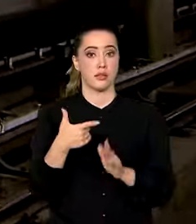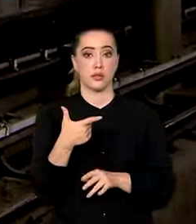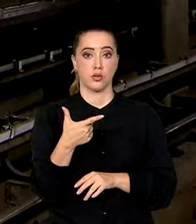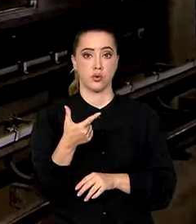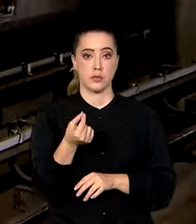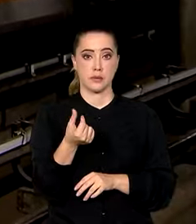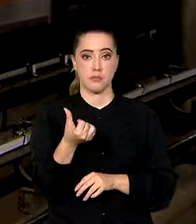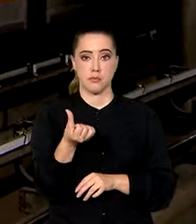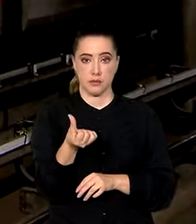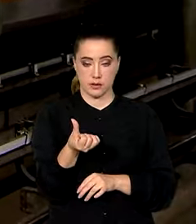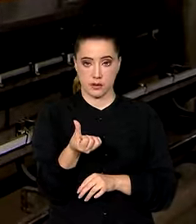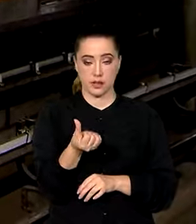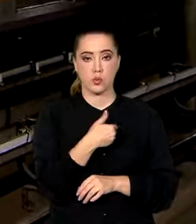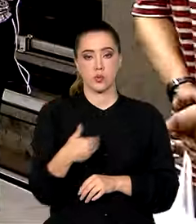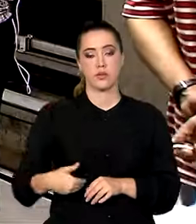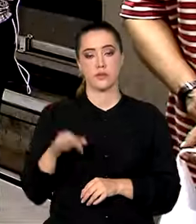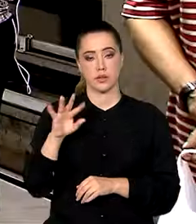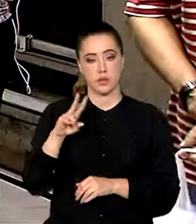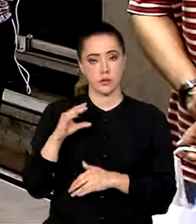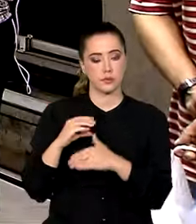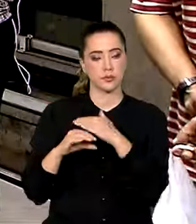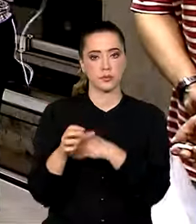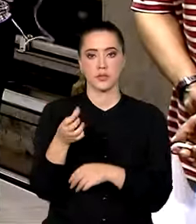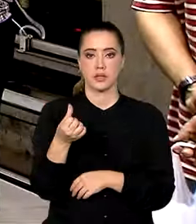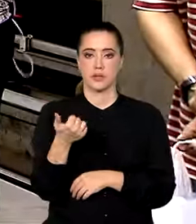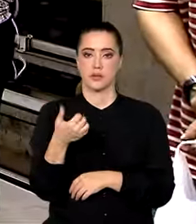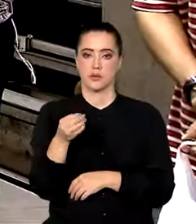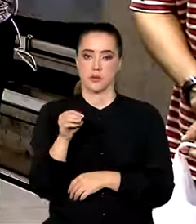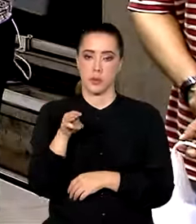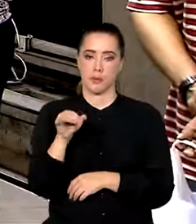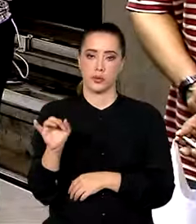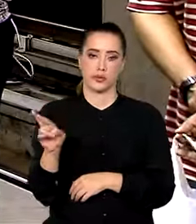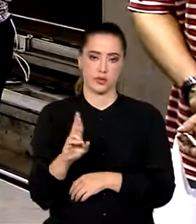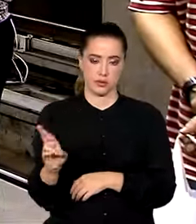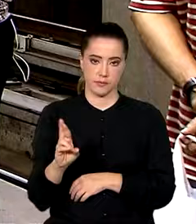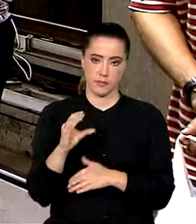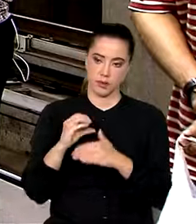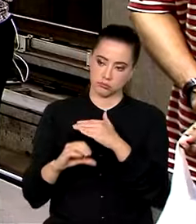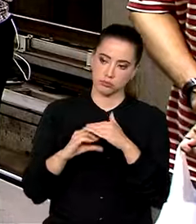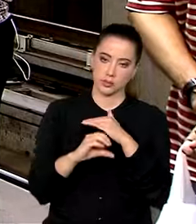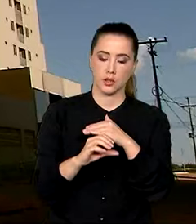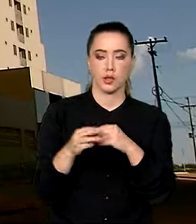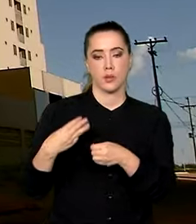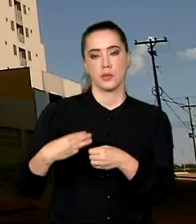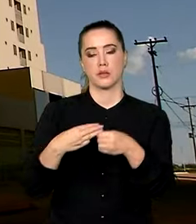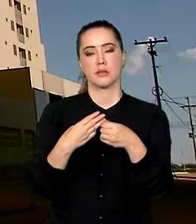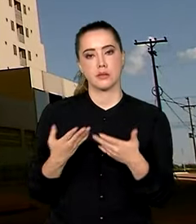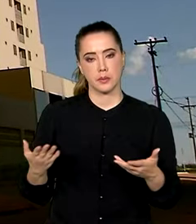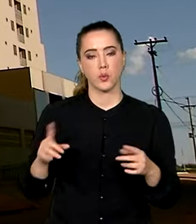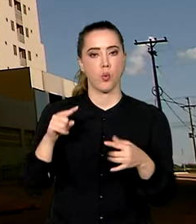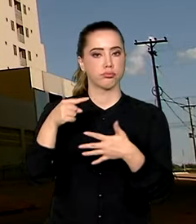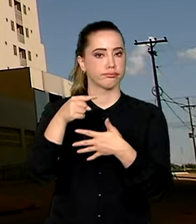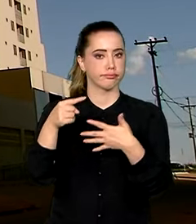2026, o governo federal deve investir 610 bilhões de reais nos municípios, com